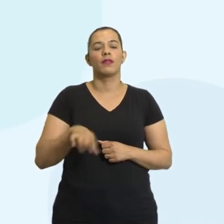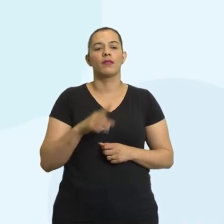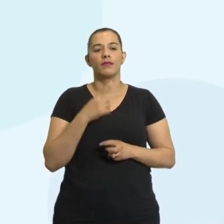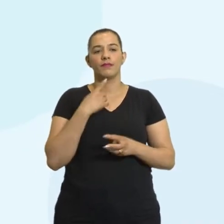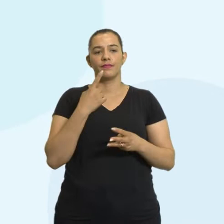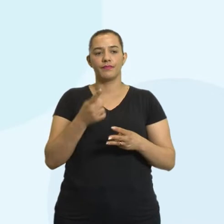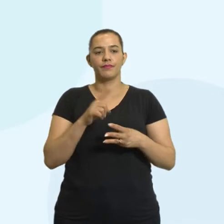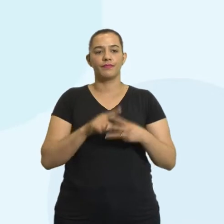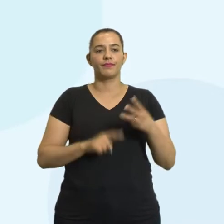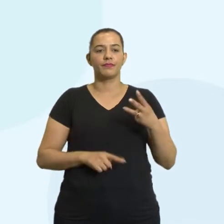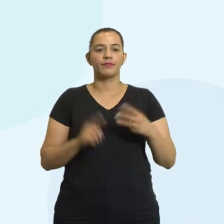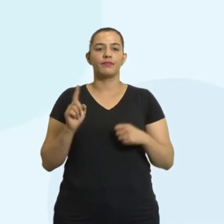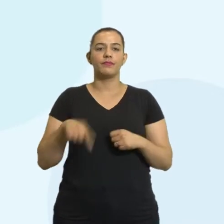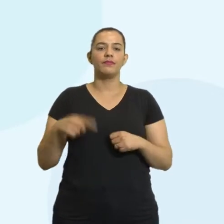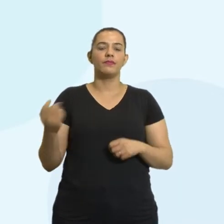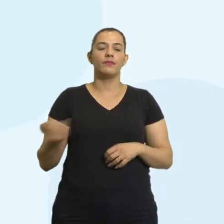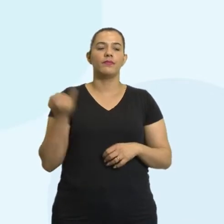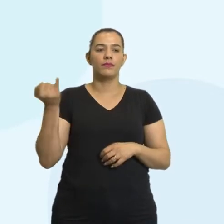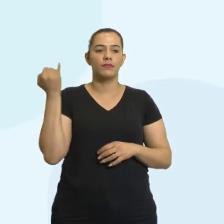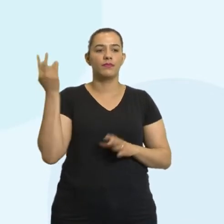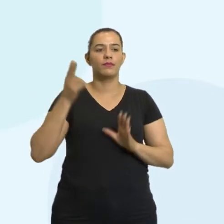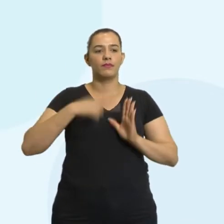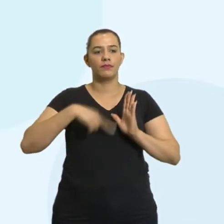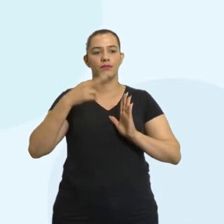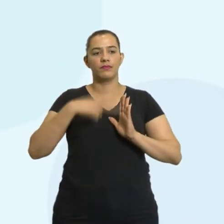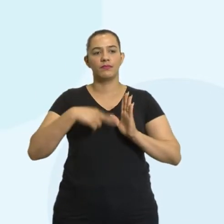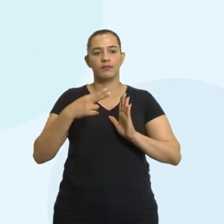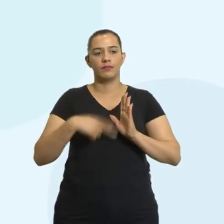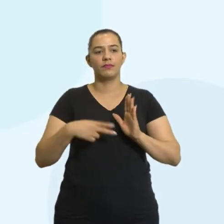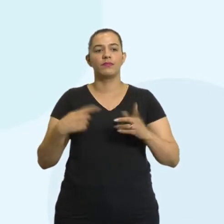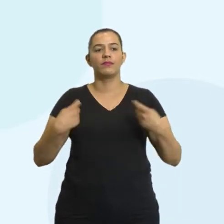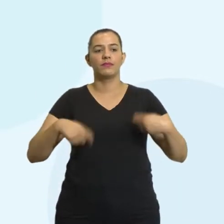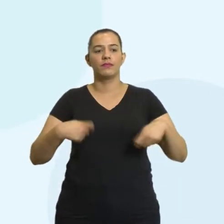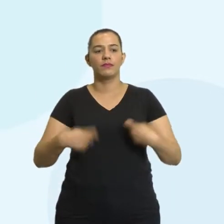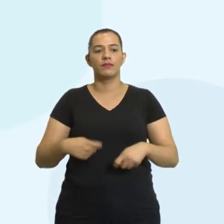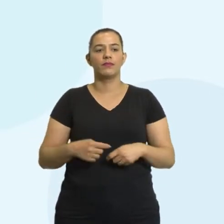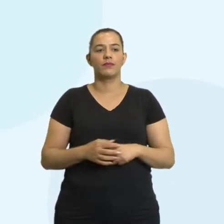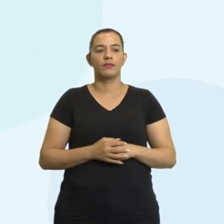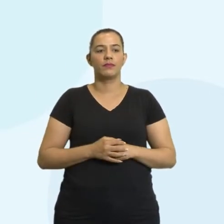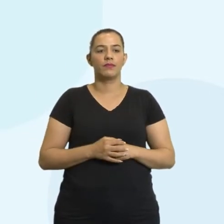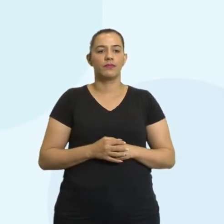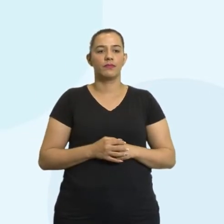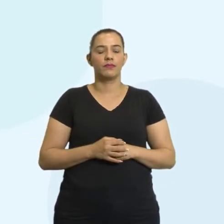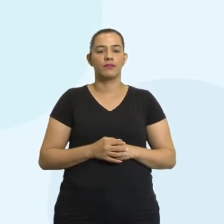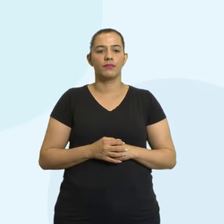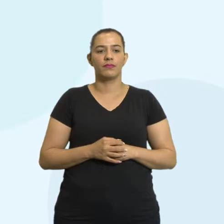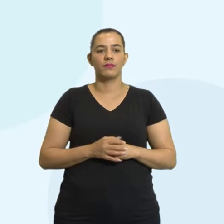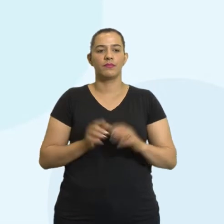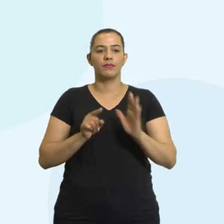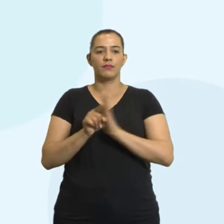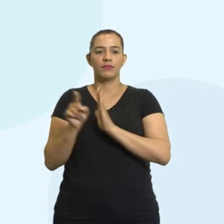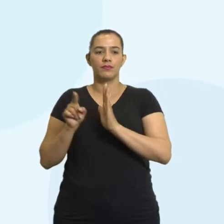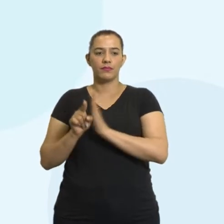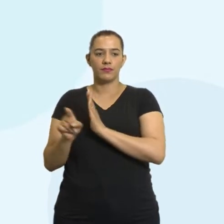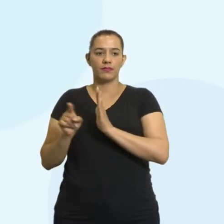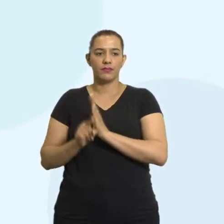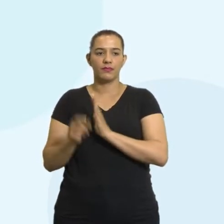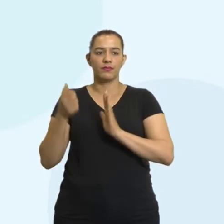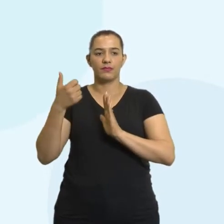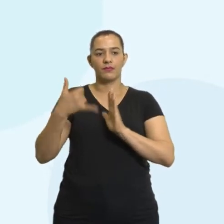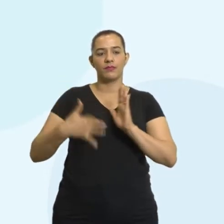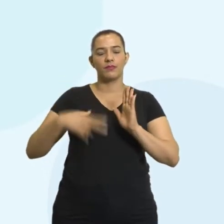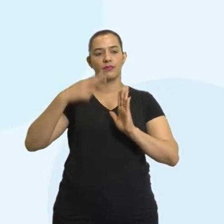estratégias fundamentais, né, de leitura a serem realizadas são formular perguntas sobre o que está sendo